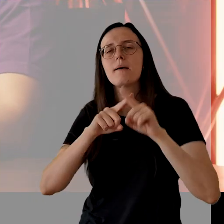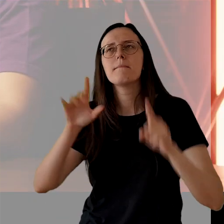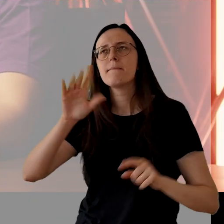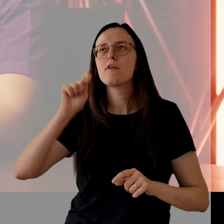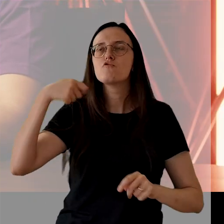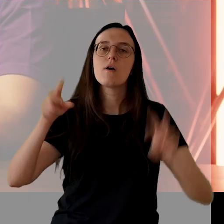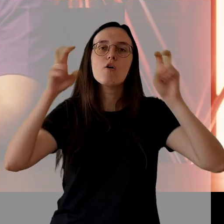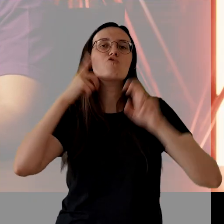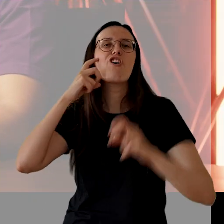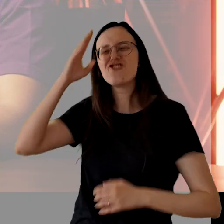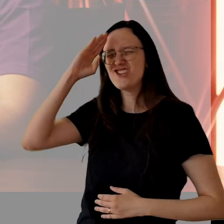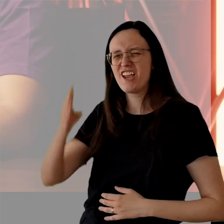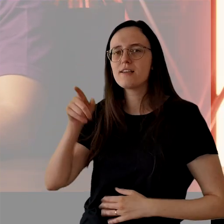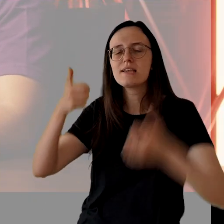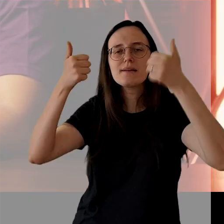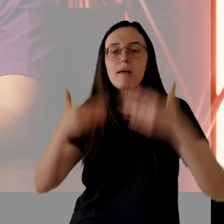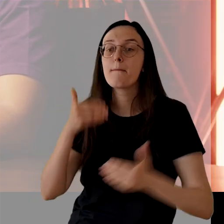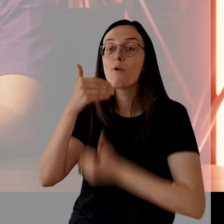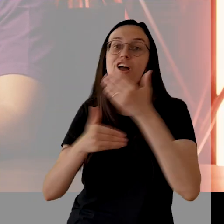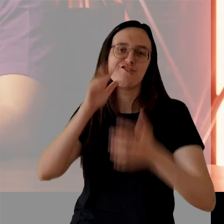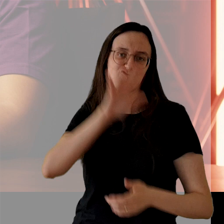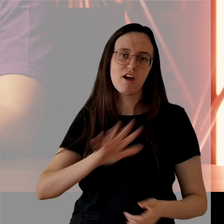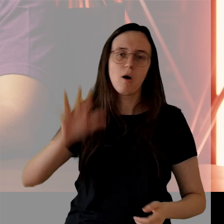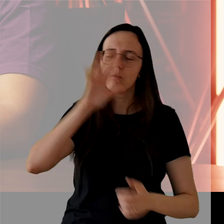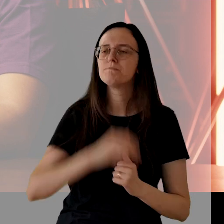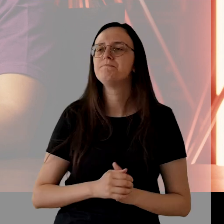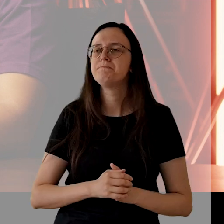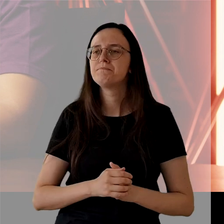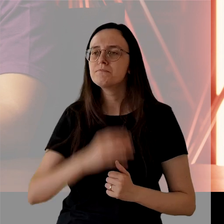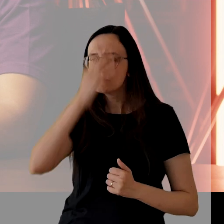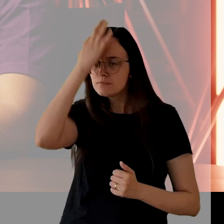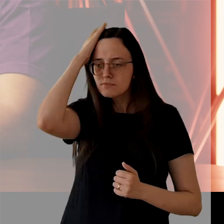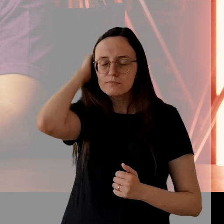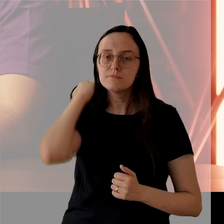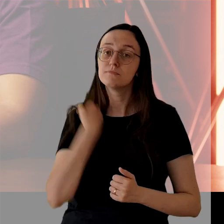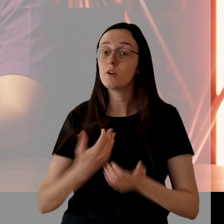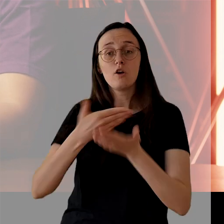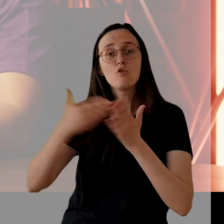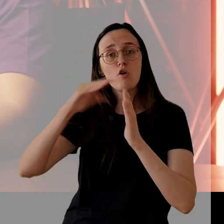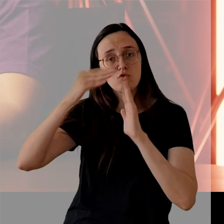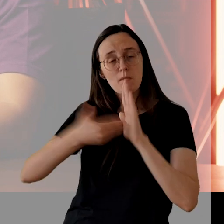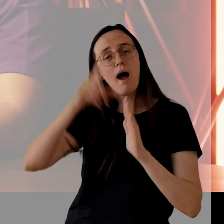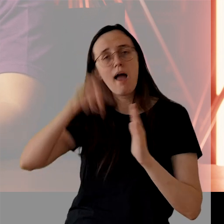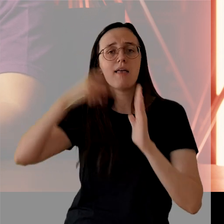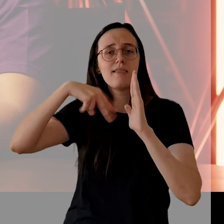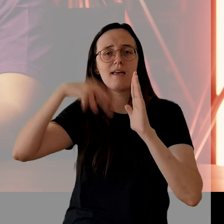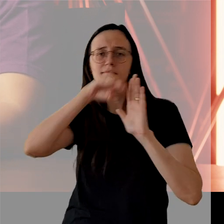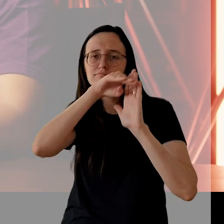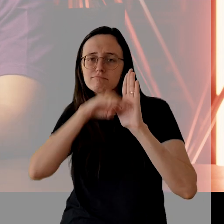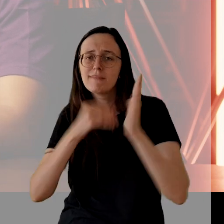falando do processo como um todo, tudo começa com a leitura do roteiro, né? Igual